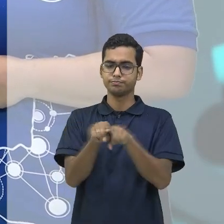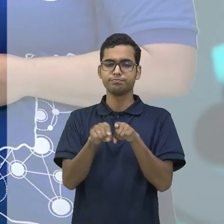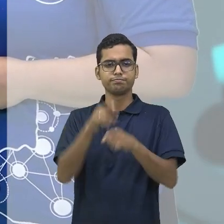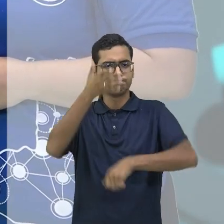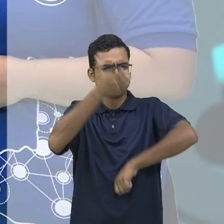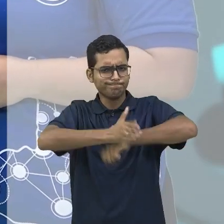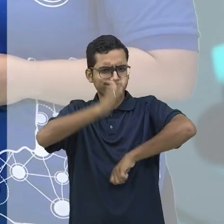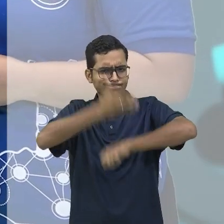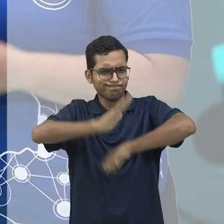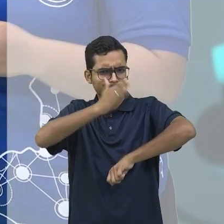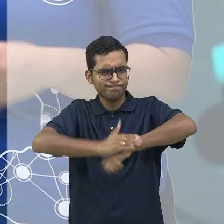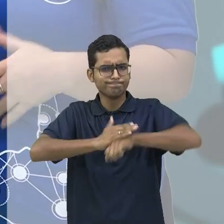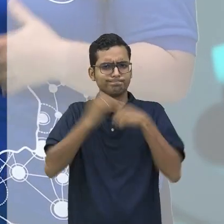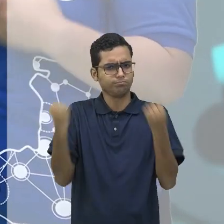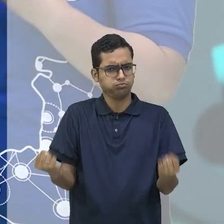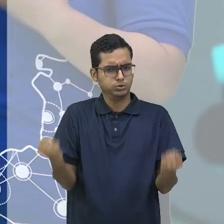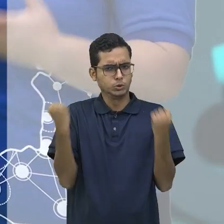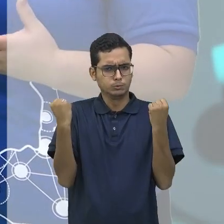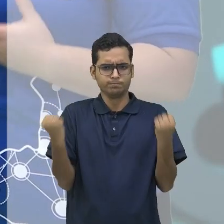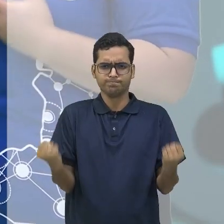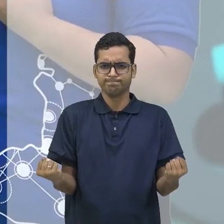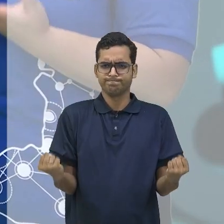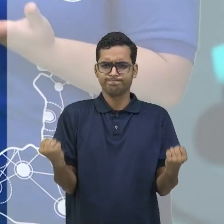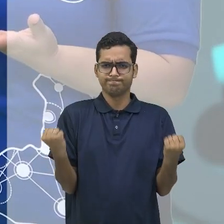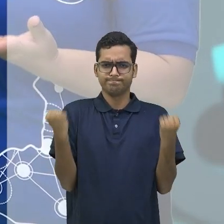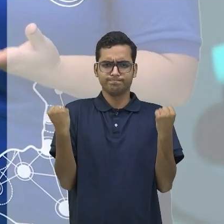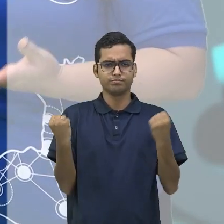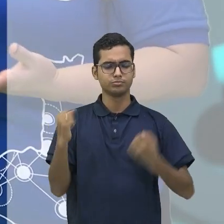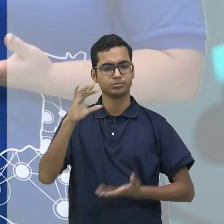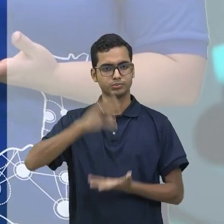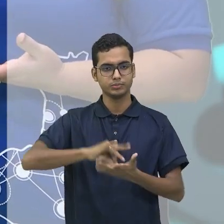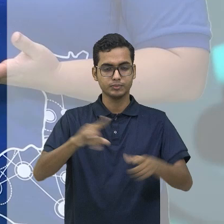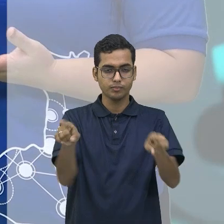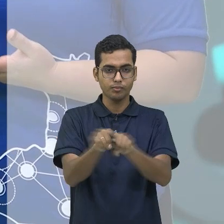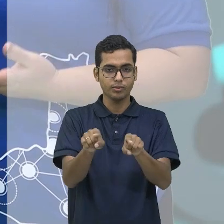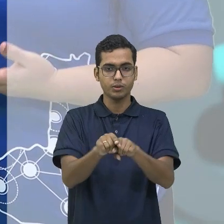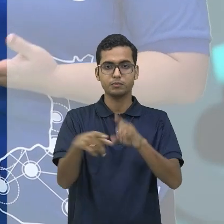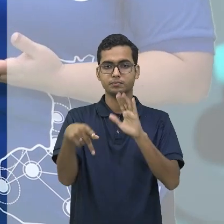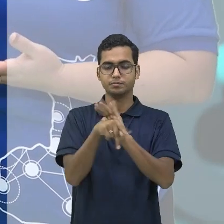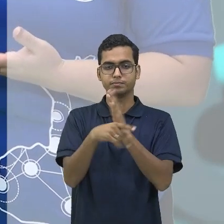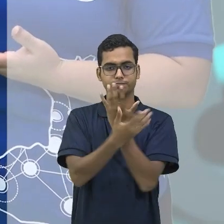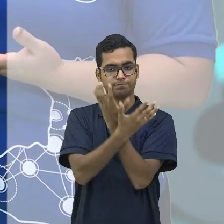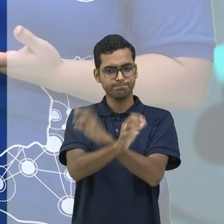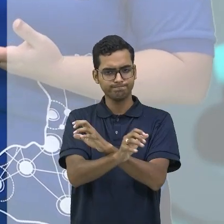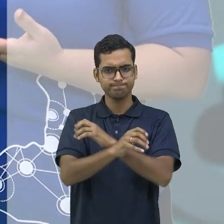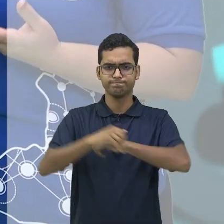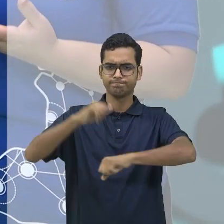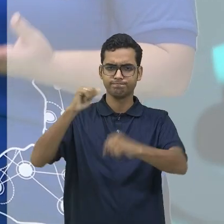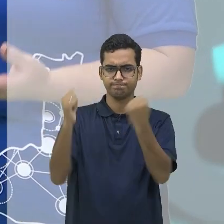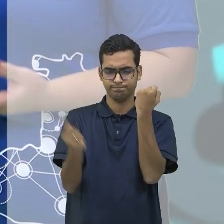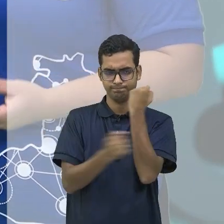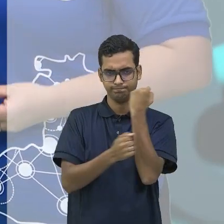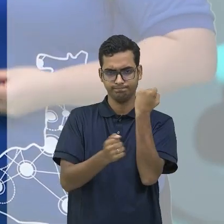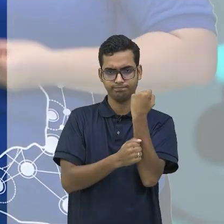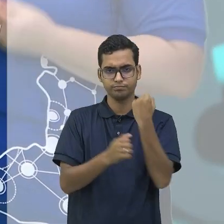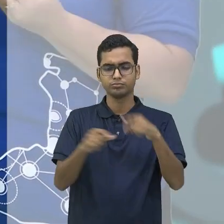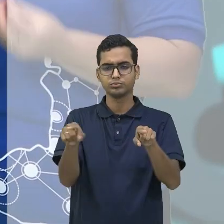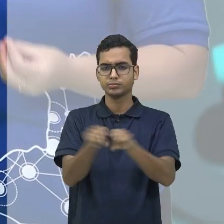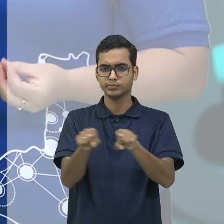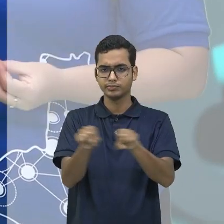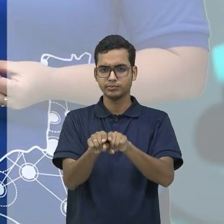bom? Nós vamos ter também o fortalecimento dos nossos ossos, é isso mesmo, quando a gente se exercita, a gente